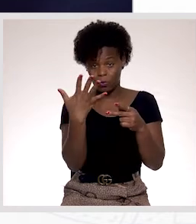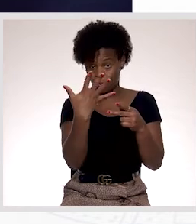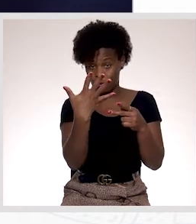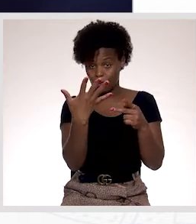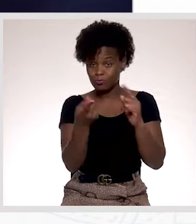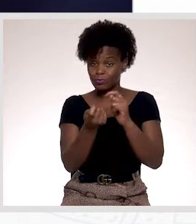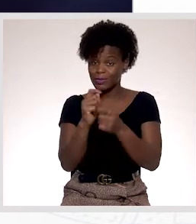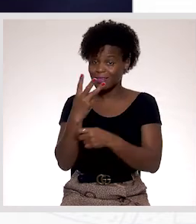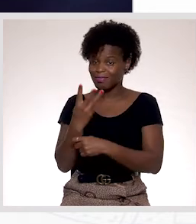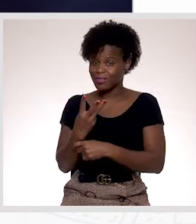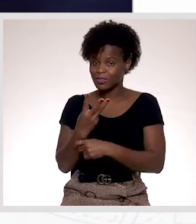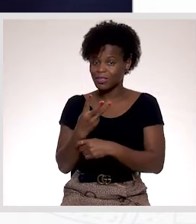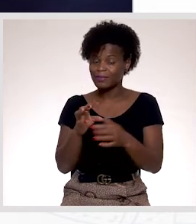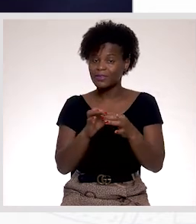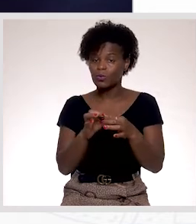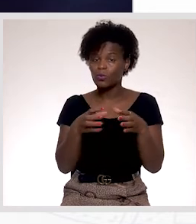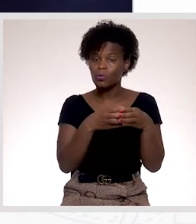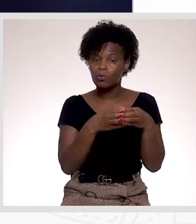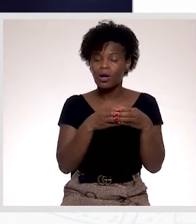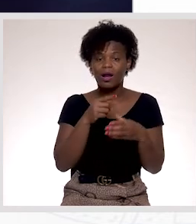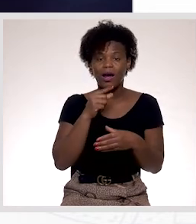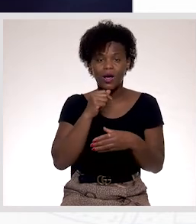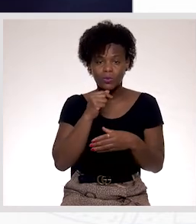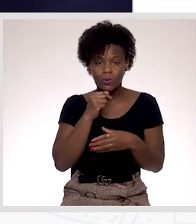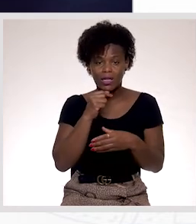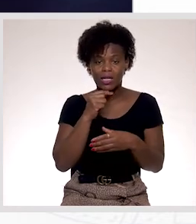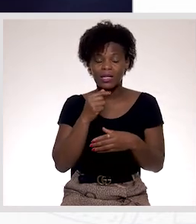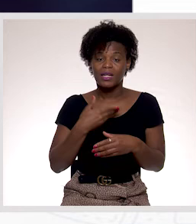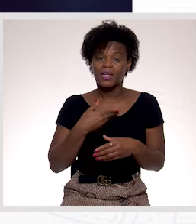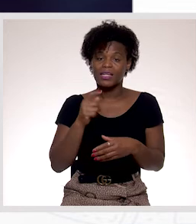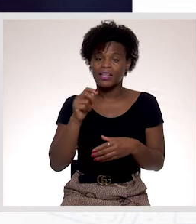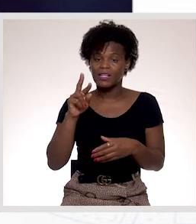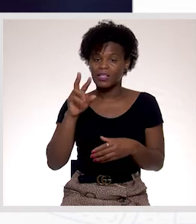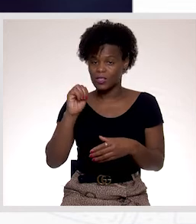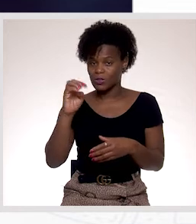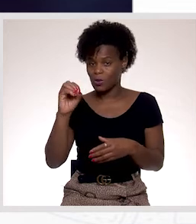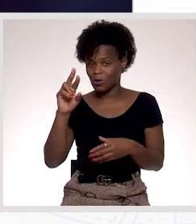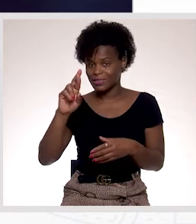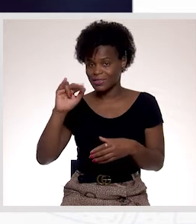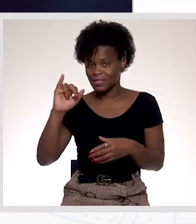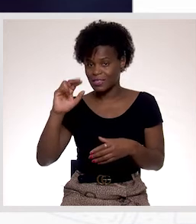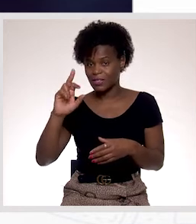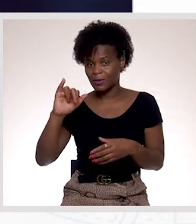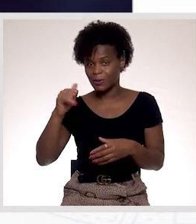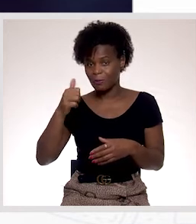3' em relação ao grupo hidroxilo do açúcar desoxirribose.